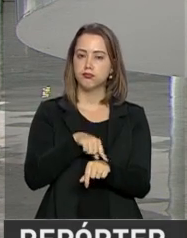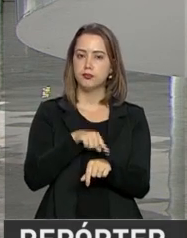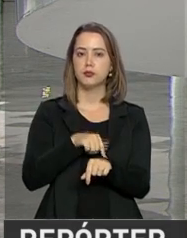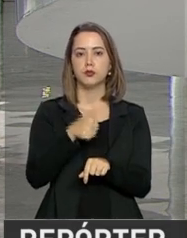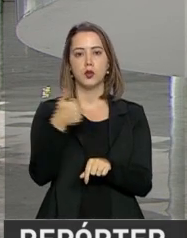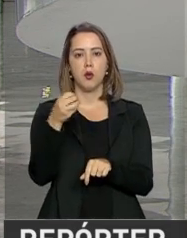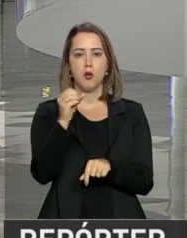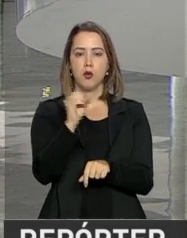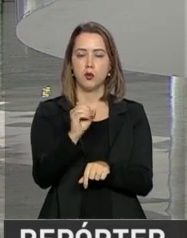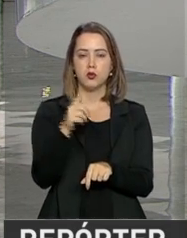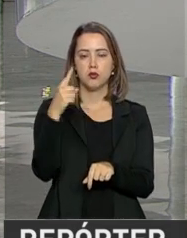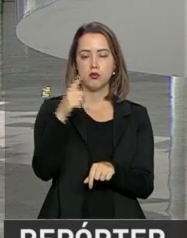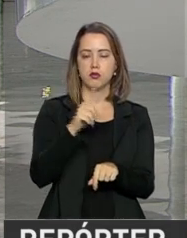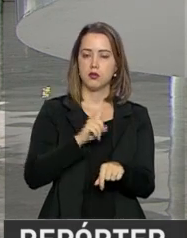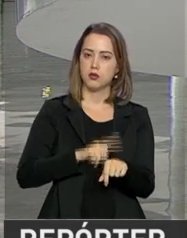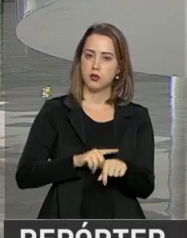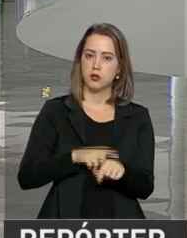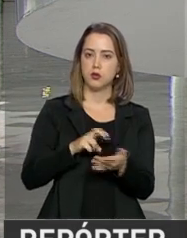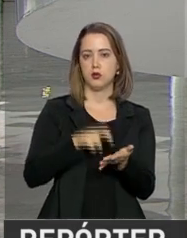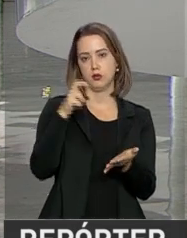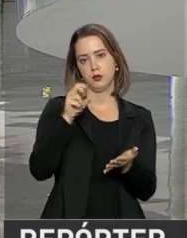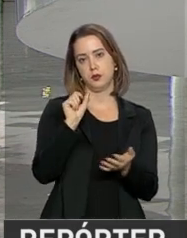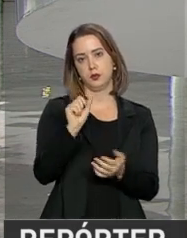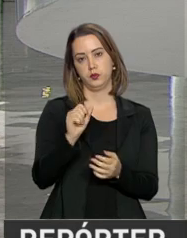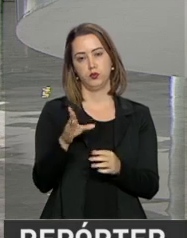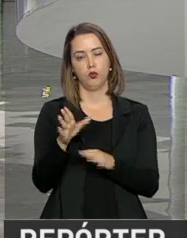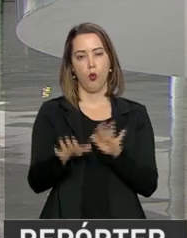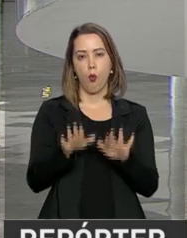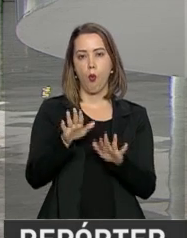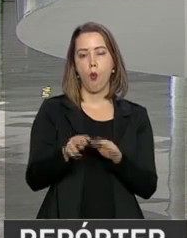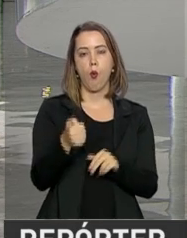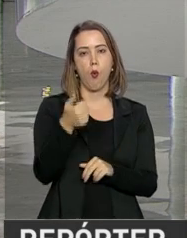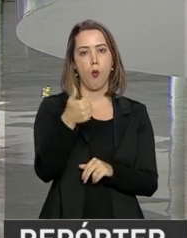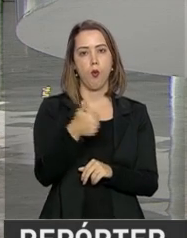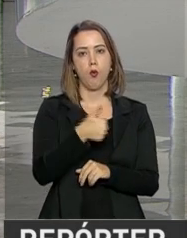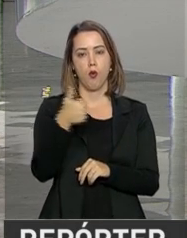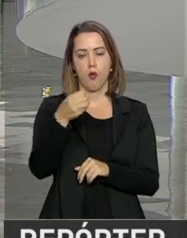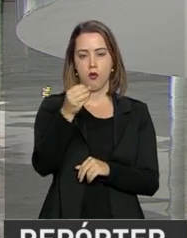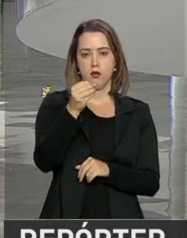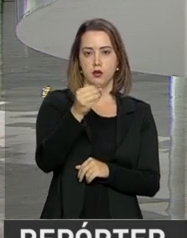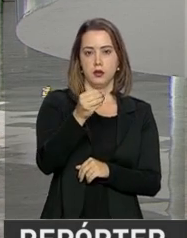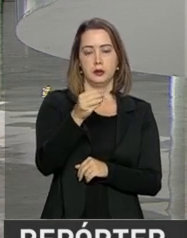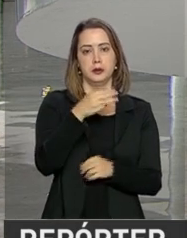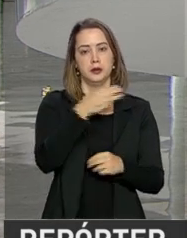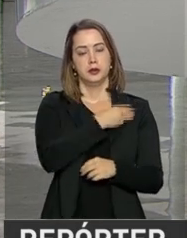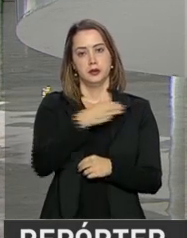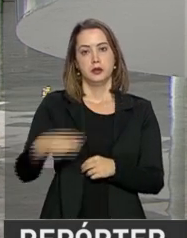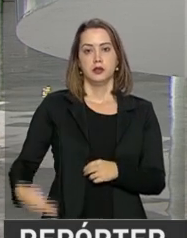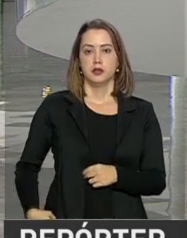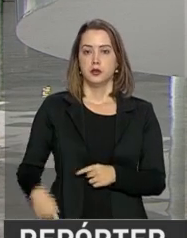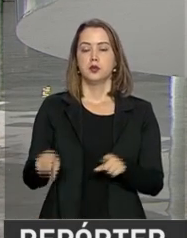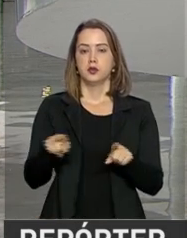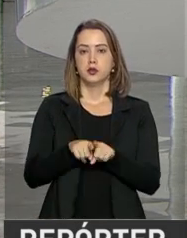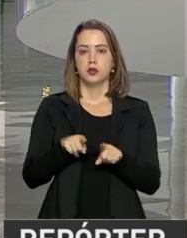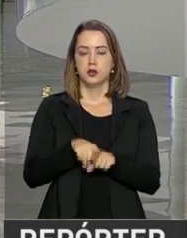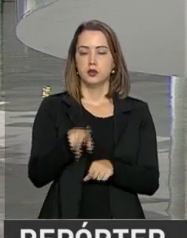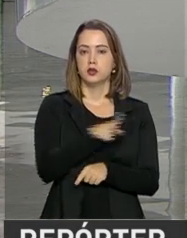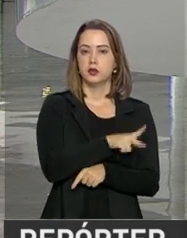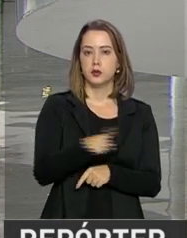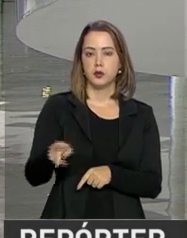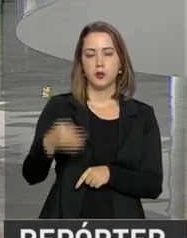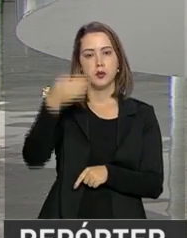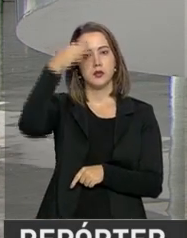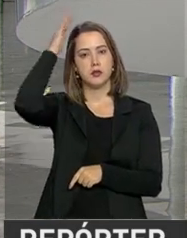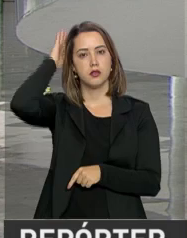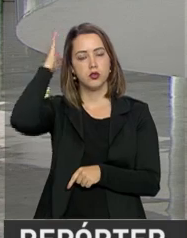10 horas pouco depois das 10 horas da manhã cerca de 10 ministros além do presidente em exercício Michel Temer são eles né o ministro da